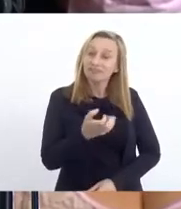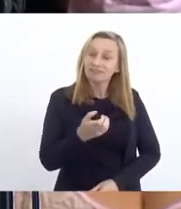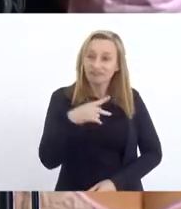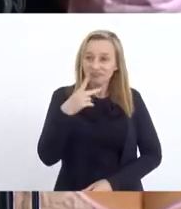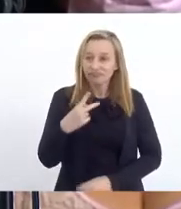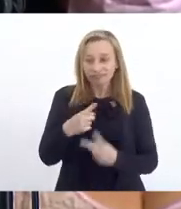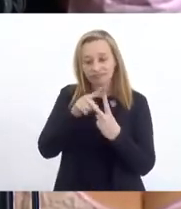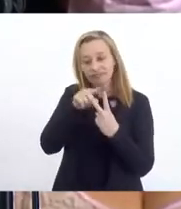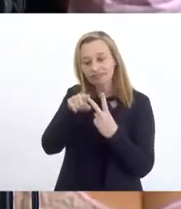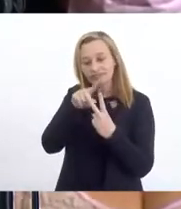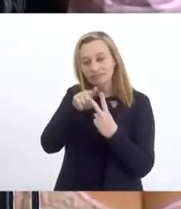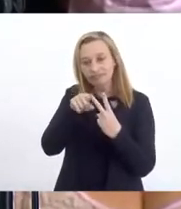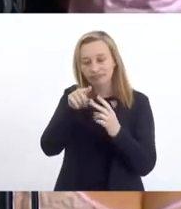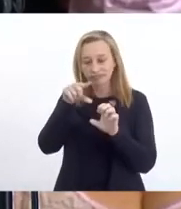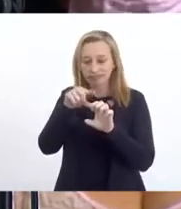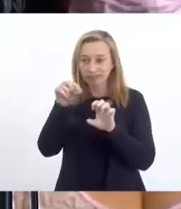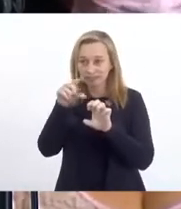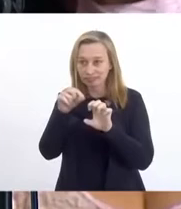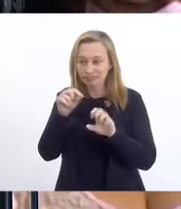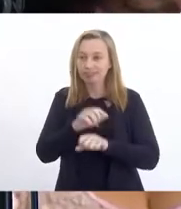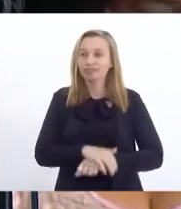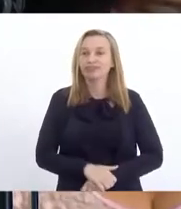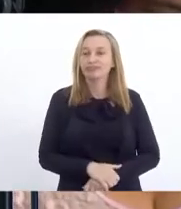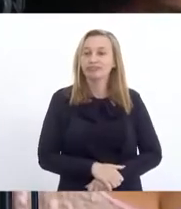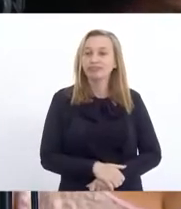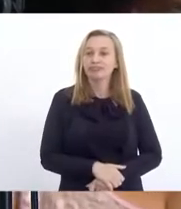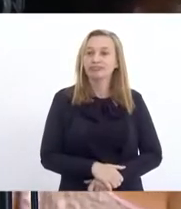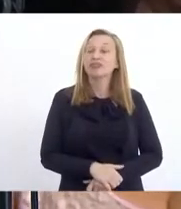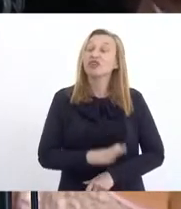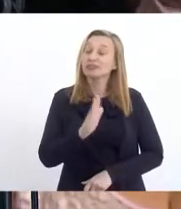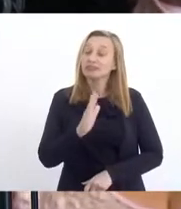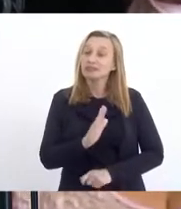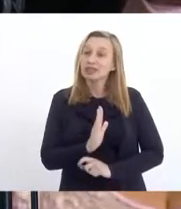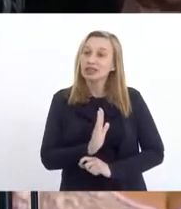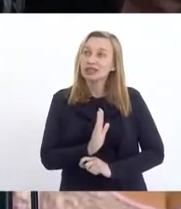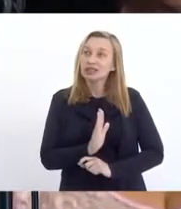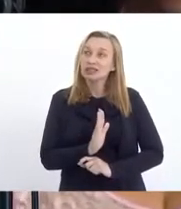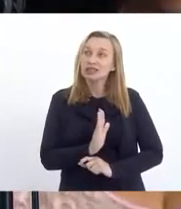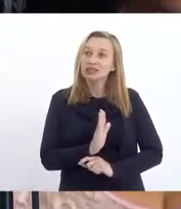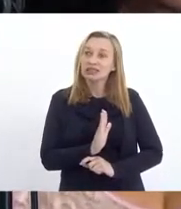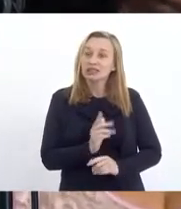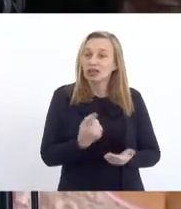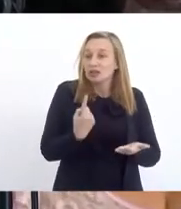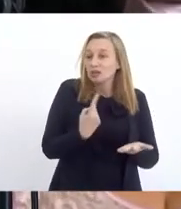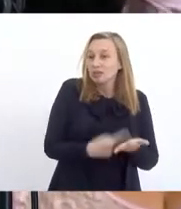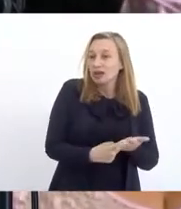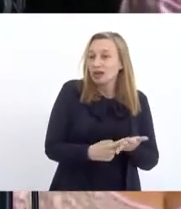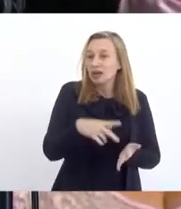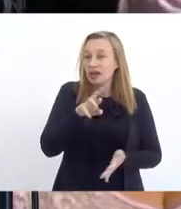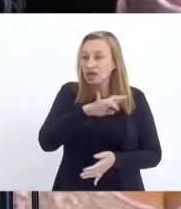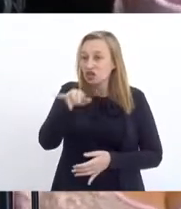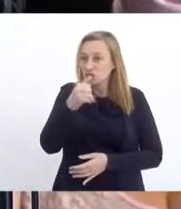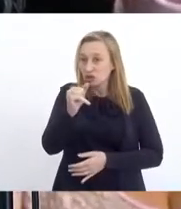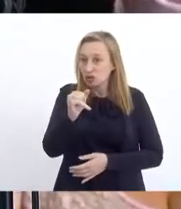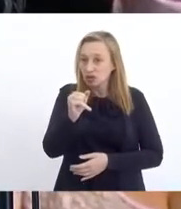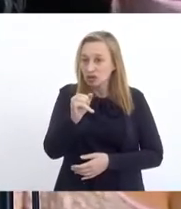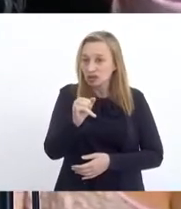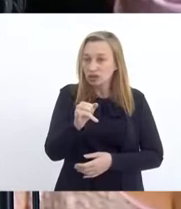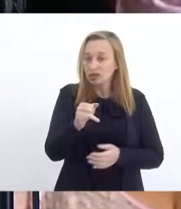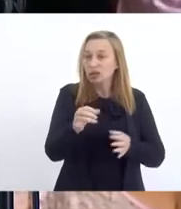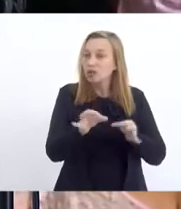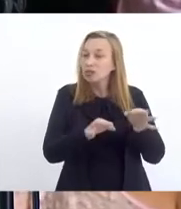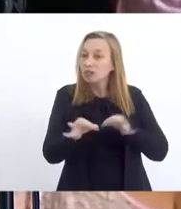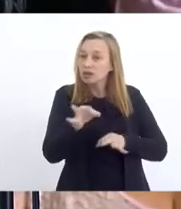aqui dois grandes empreendimentos que estão no Pacto RJ, que é o plano de